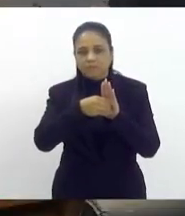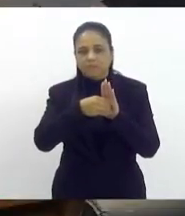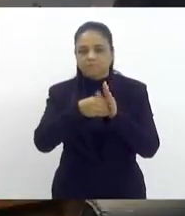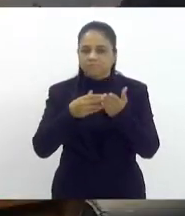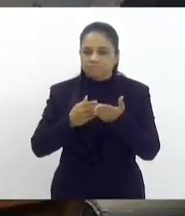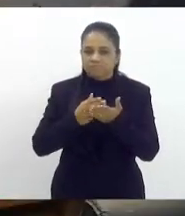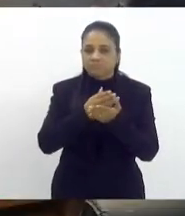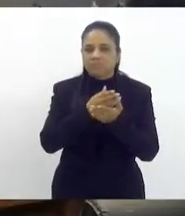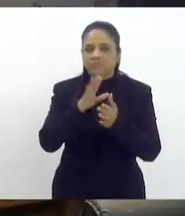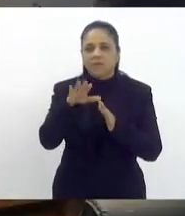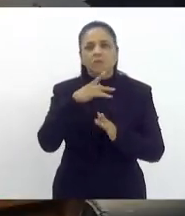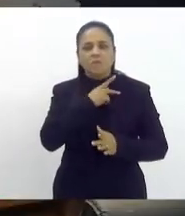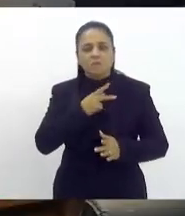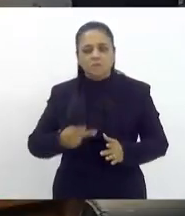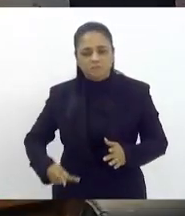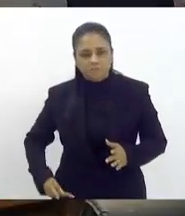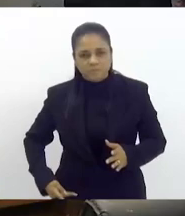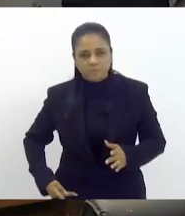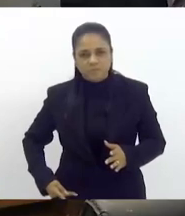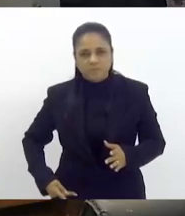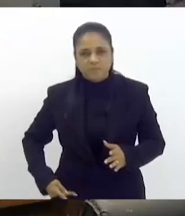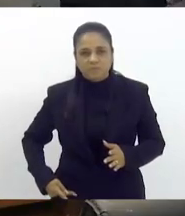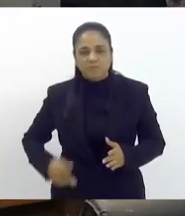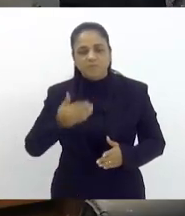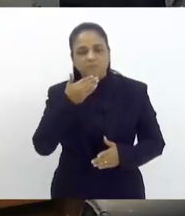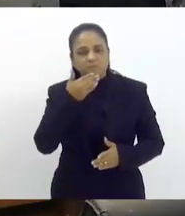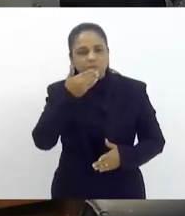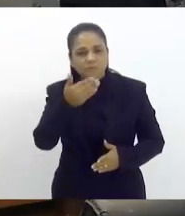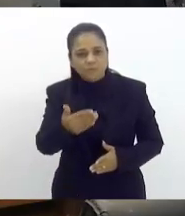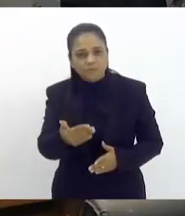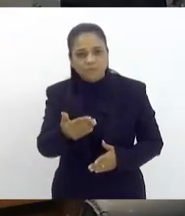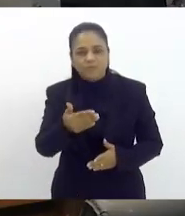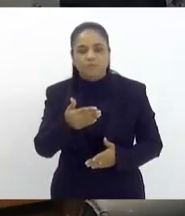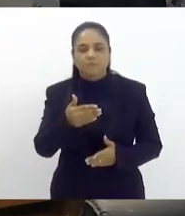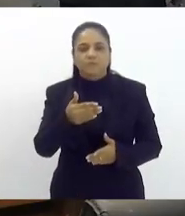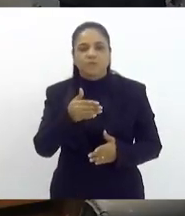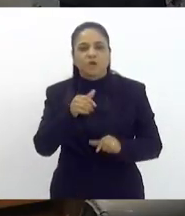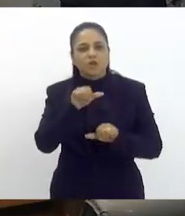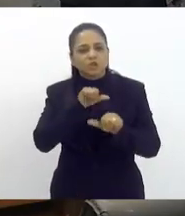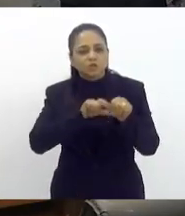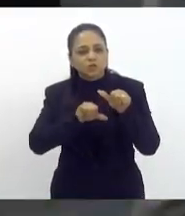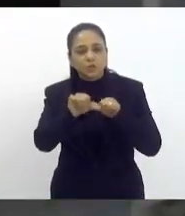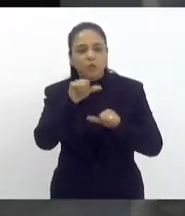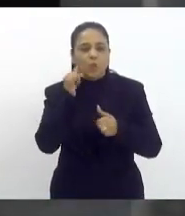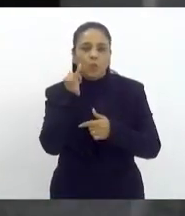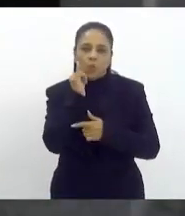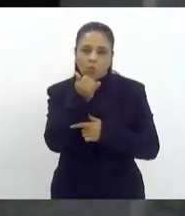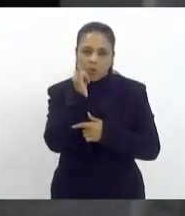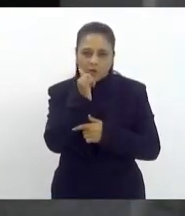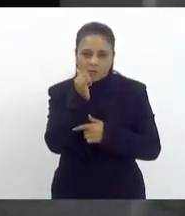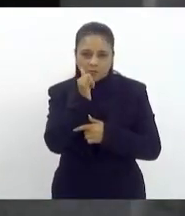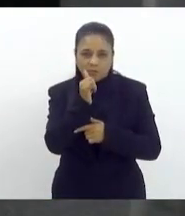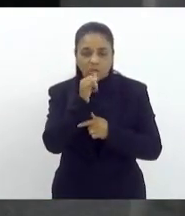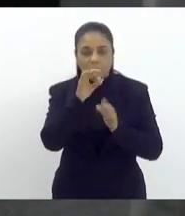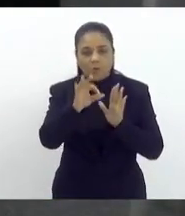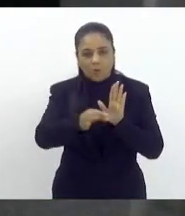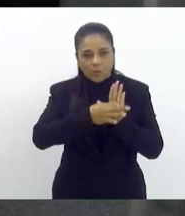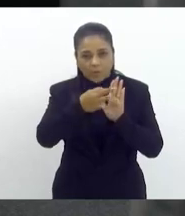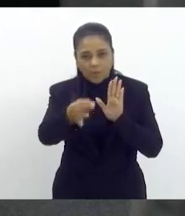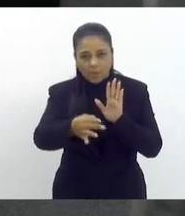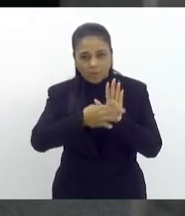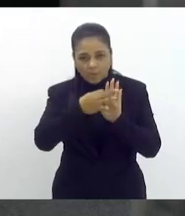Deputado eu solicito é que trocou o relator o parecer é